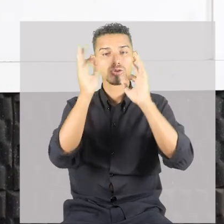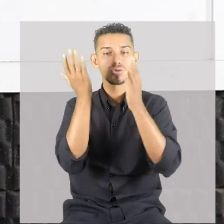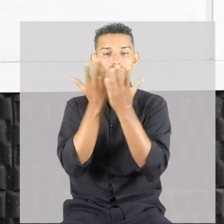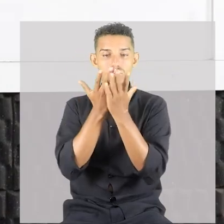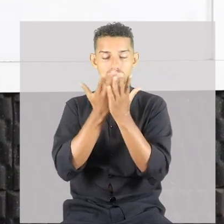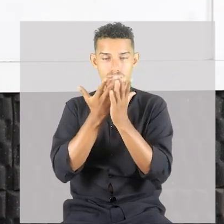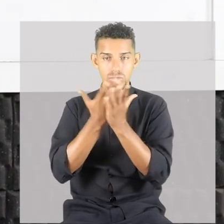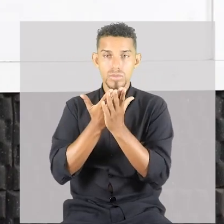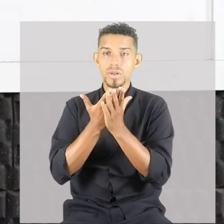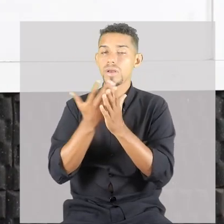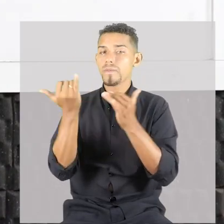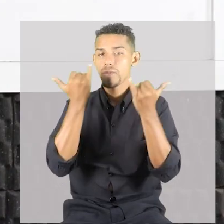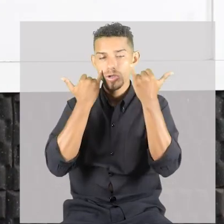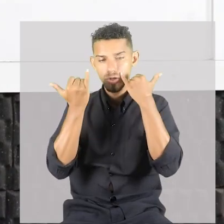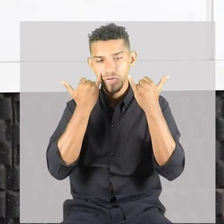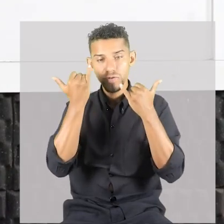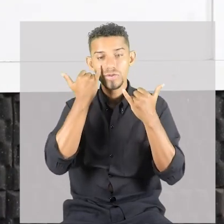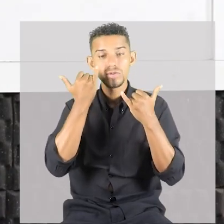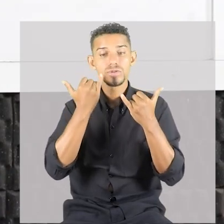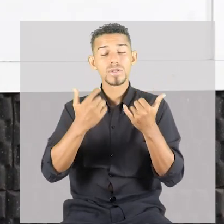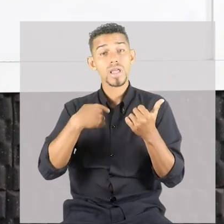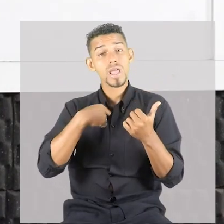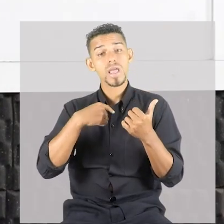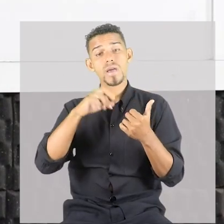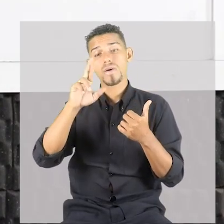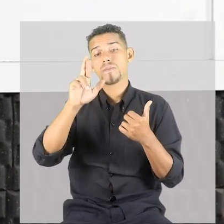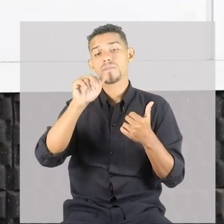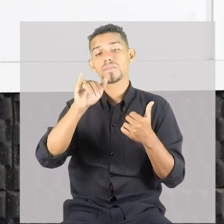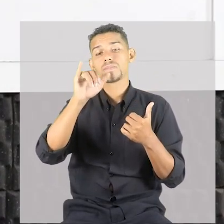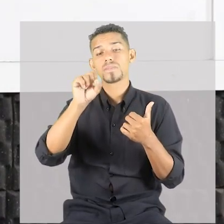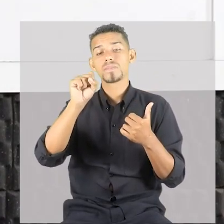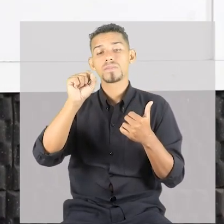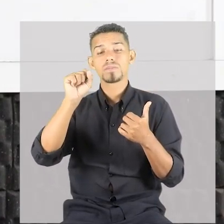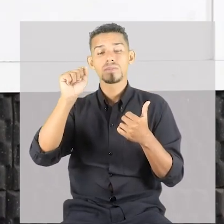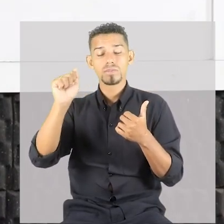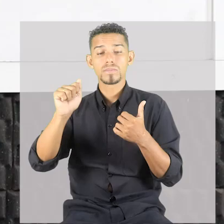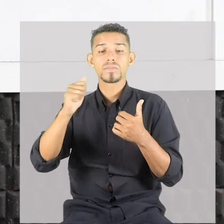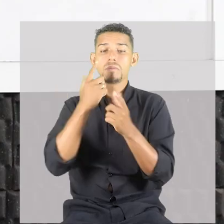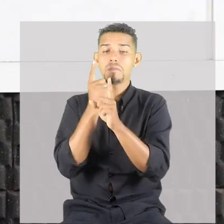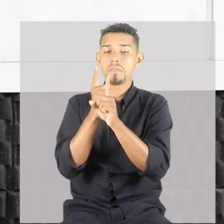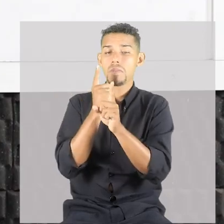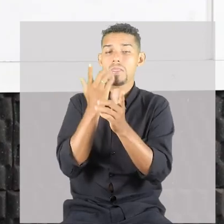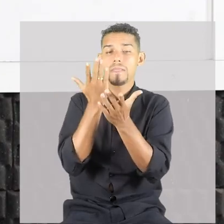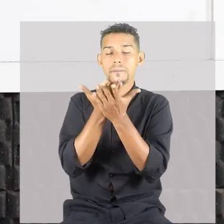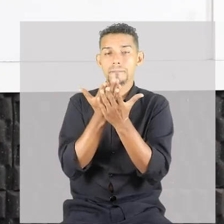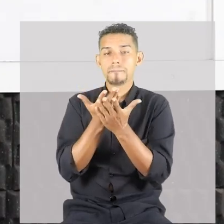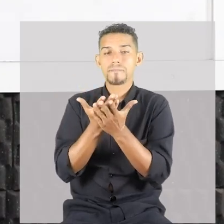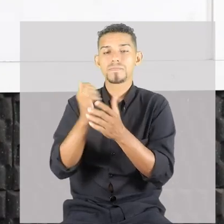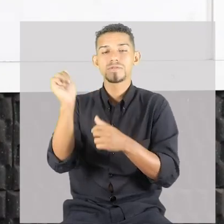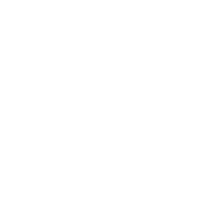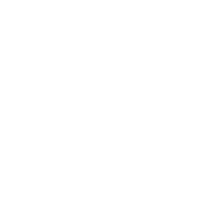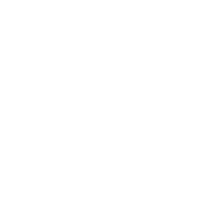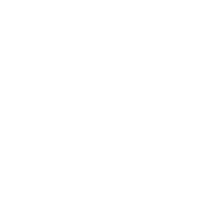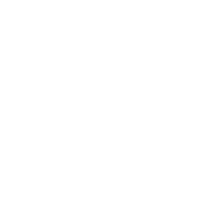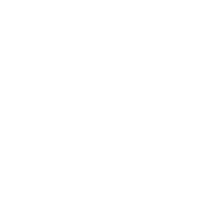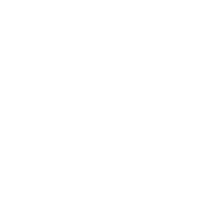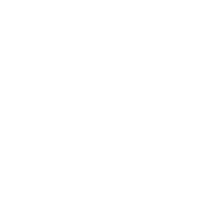de estudo para mais informações e eu, Raíssa, te espero aqui numa próxima aula, tá certo? Então, tchau, tchau.